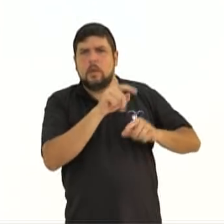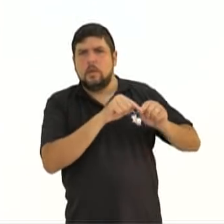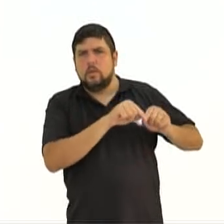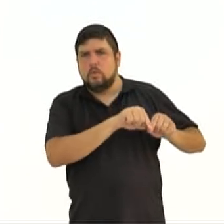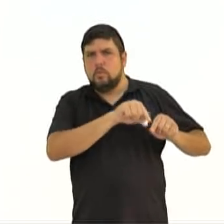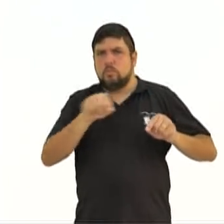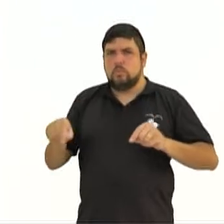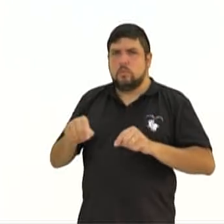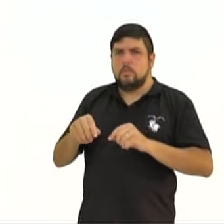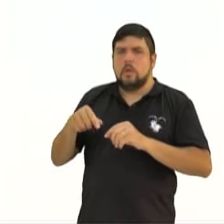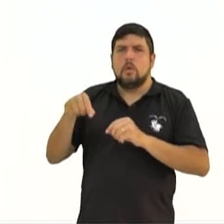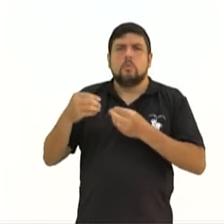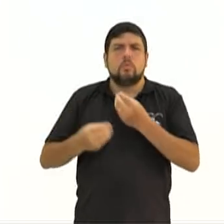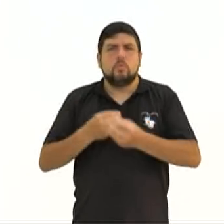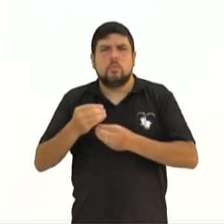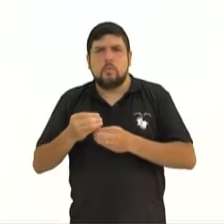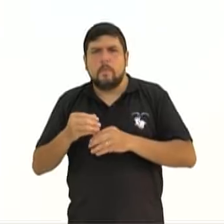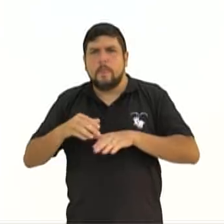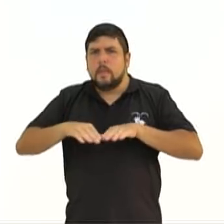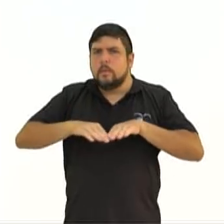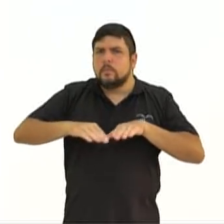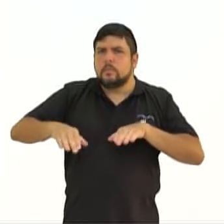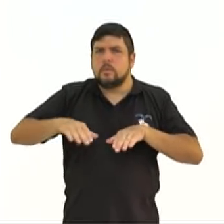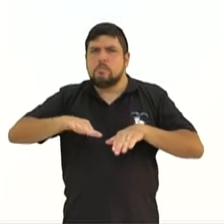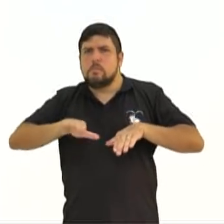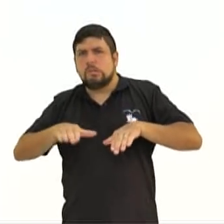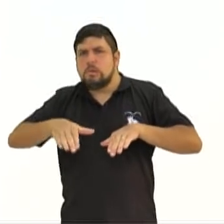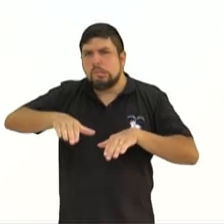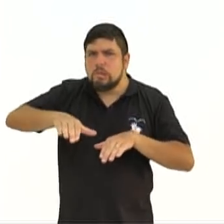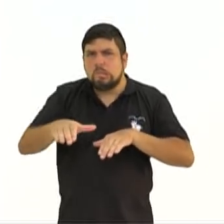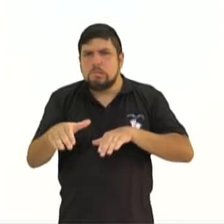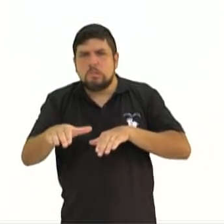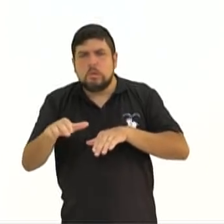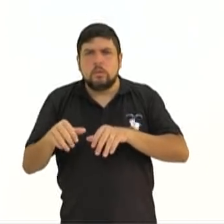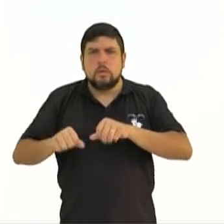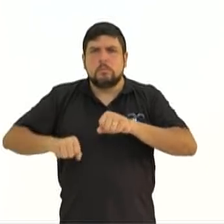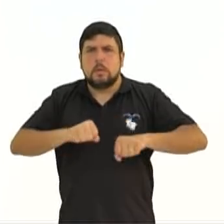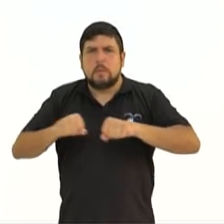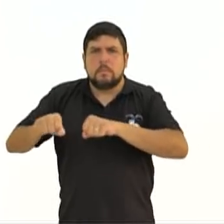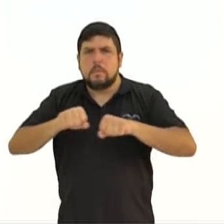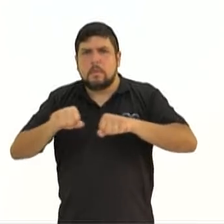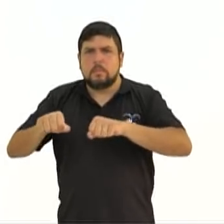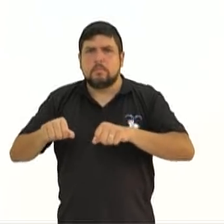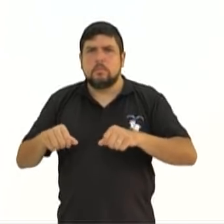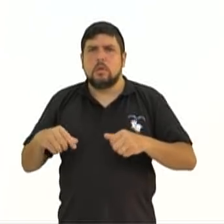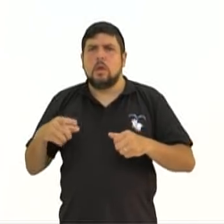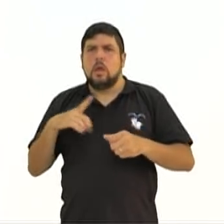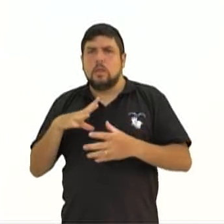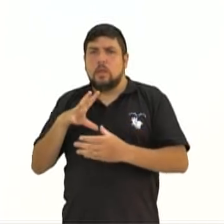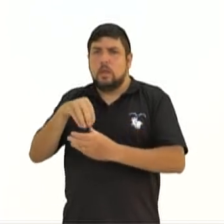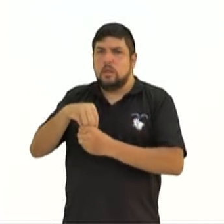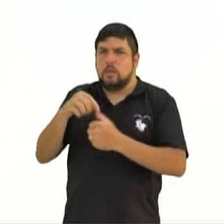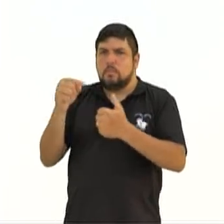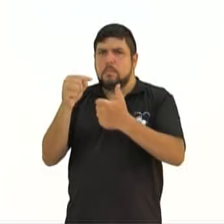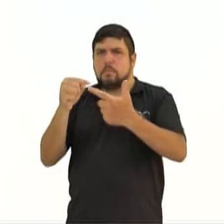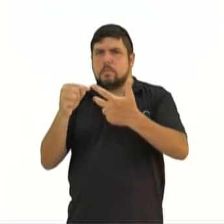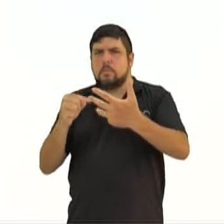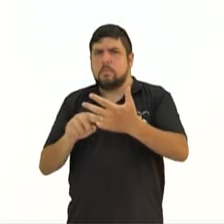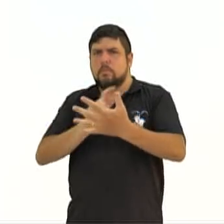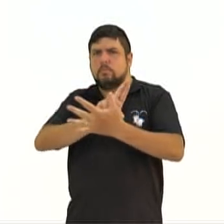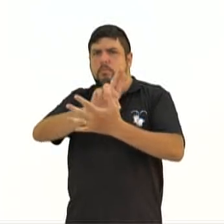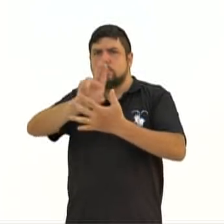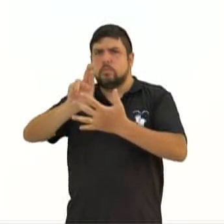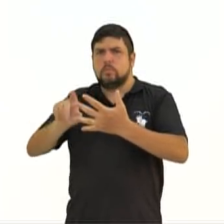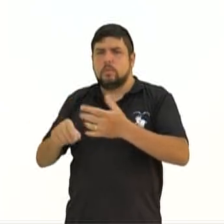por trilhas de diferentes pisos, com ou sem obstáculos, várias modalidades com regras e formatos de